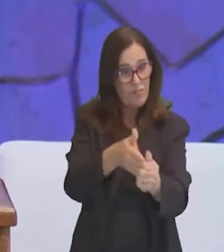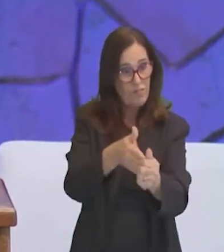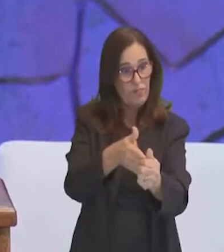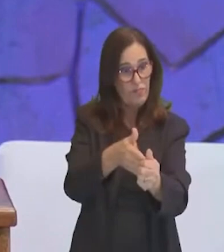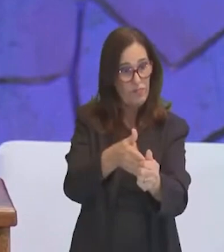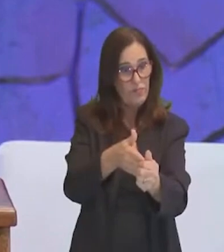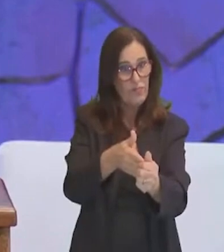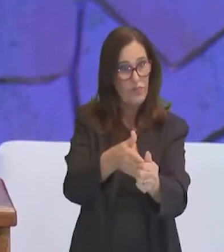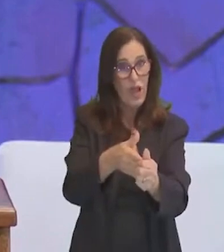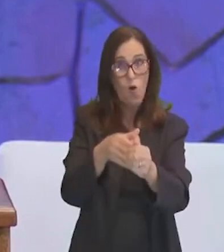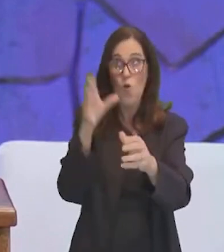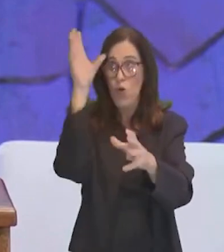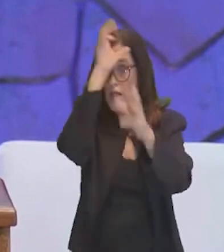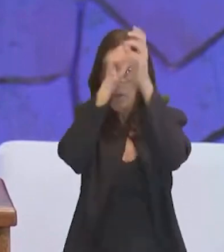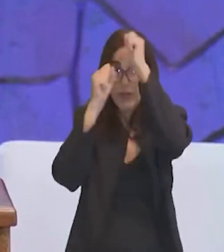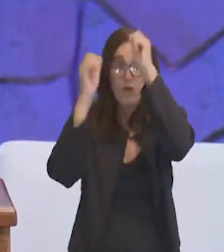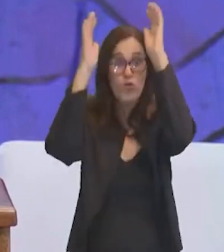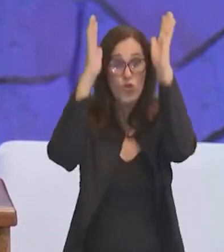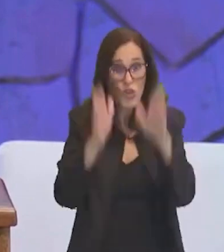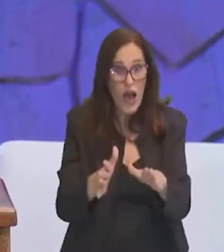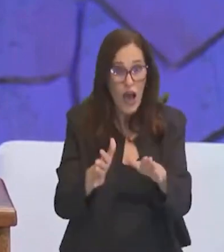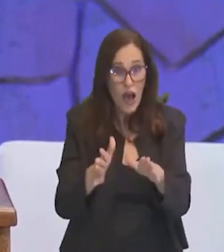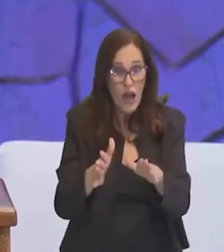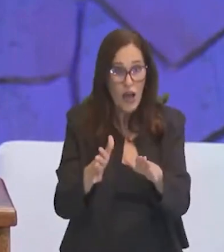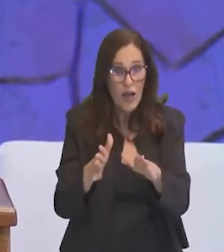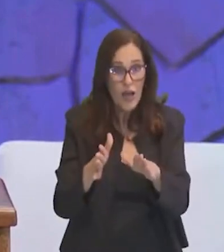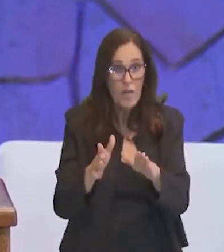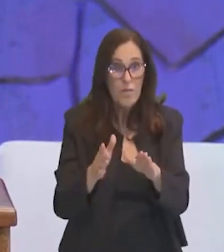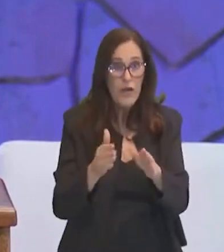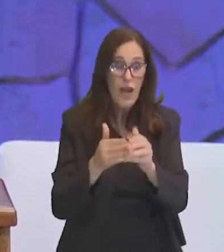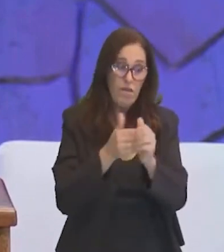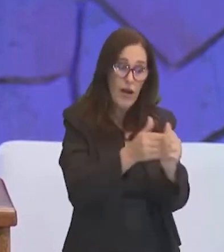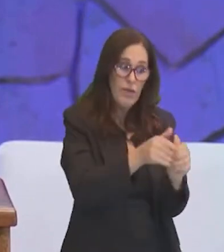esses aprendizados a quem ainda não ouviu,